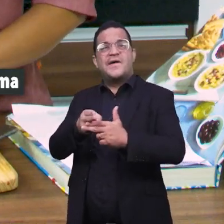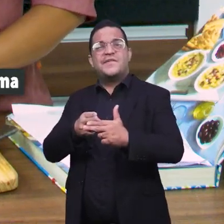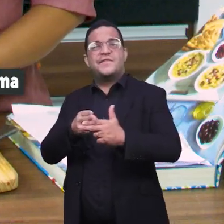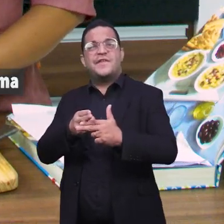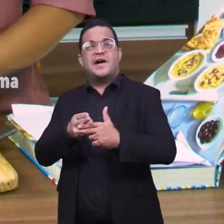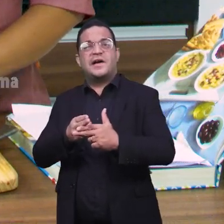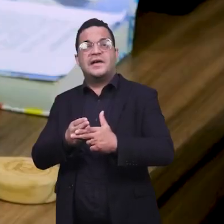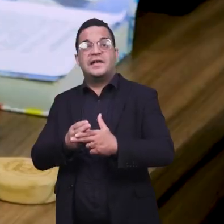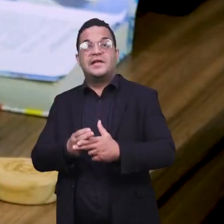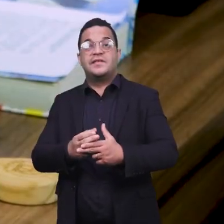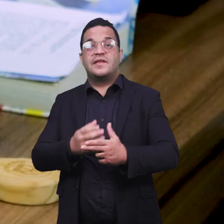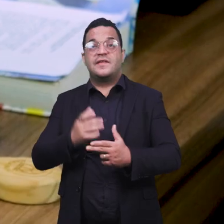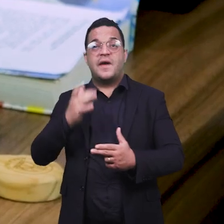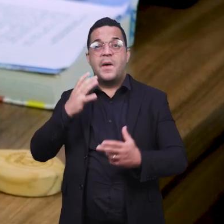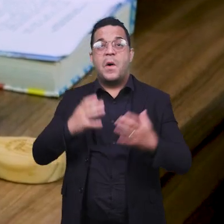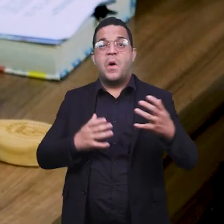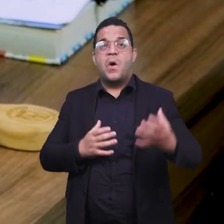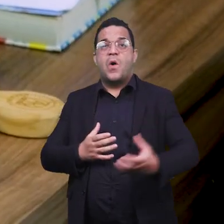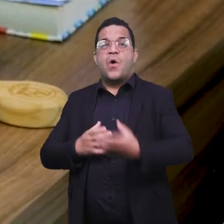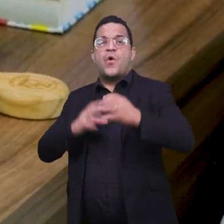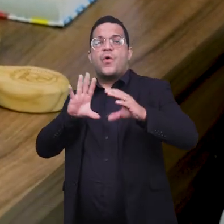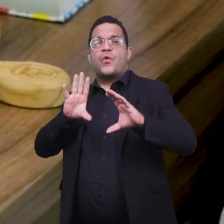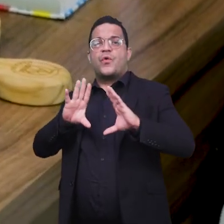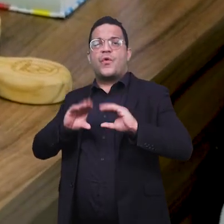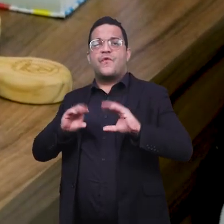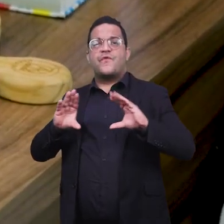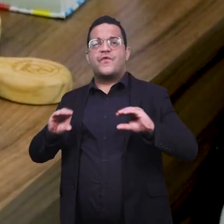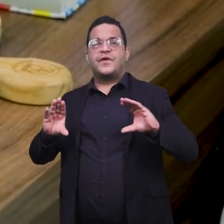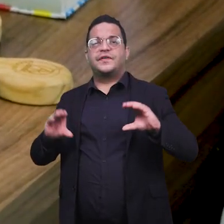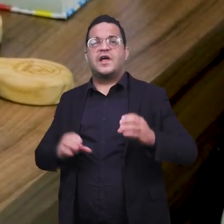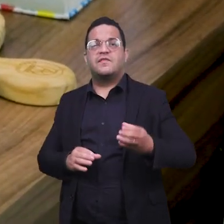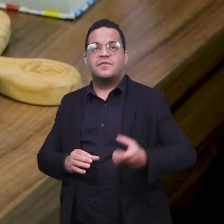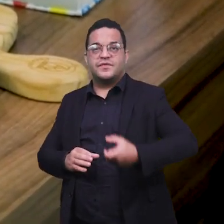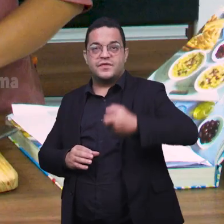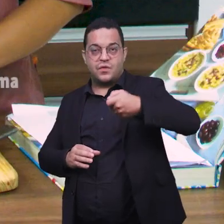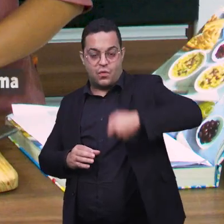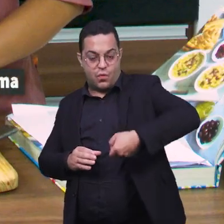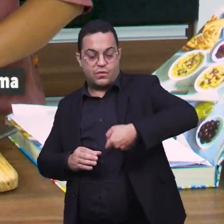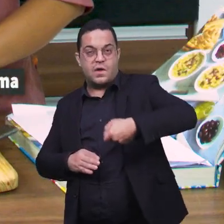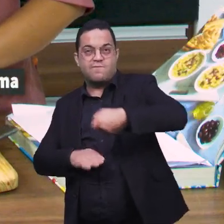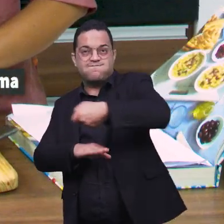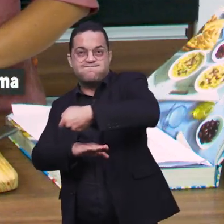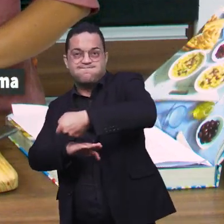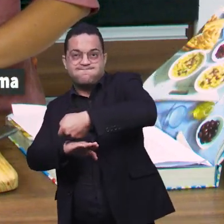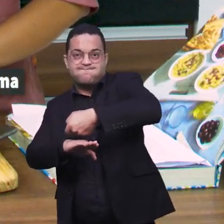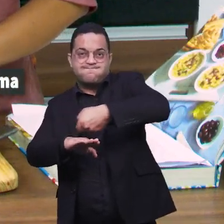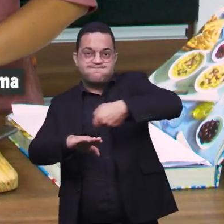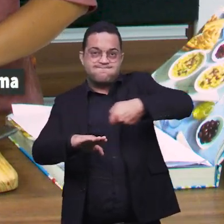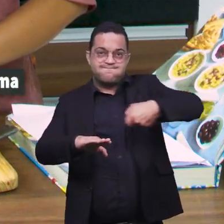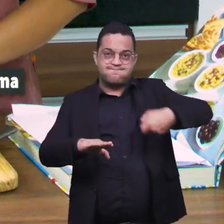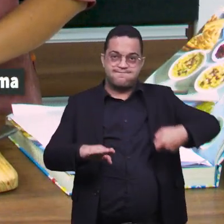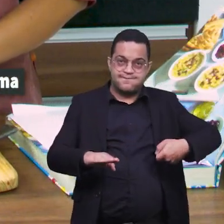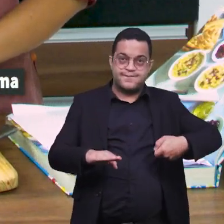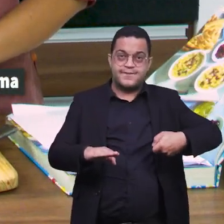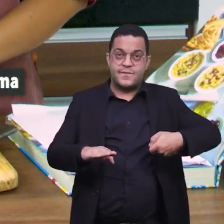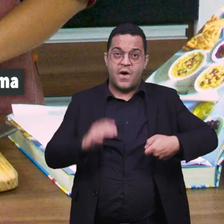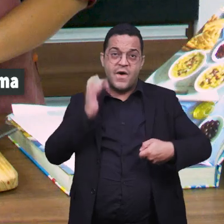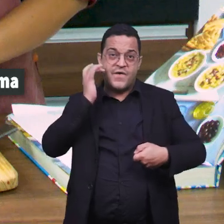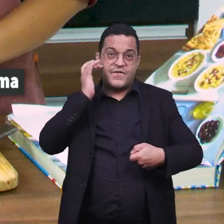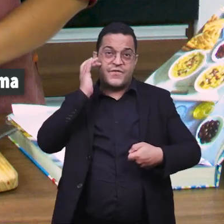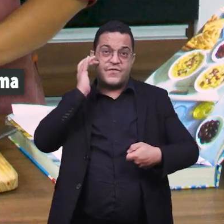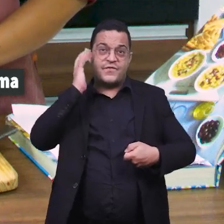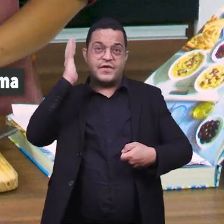mão vai caber e não vai encostar na tábua. Porque quando você vai fazer o corte e